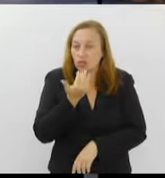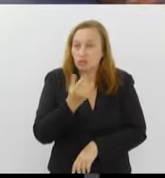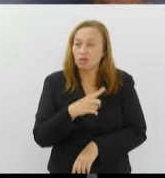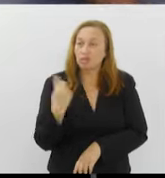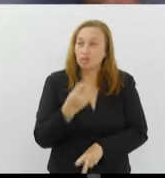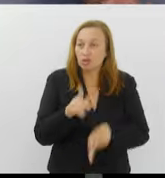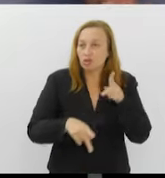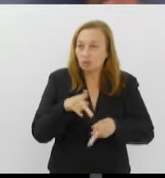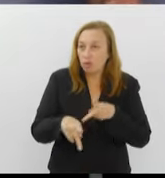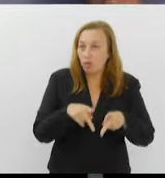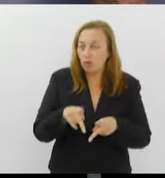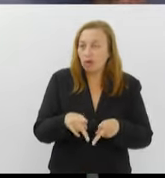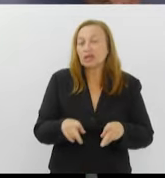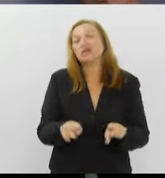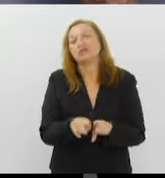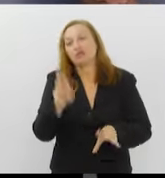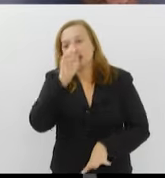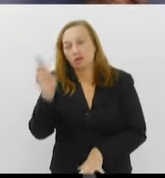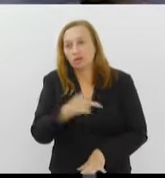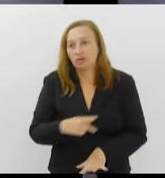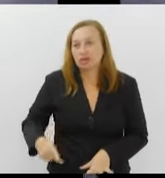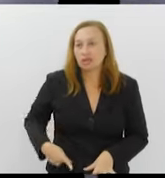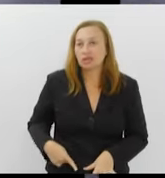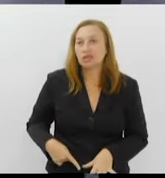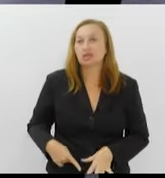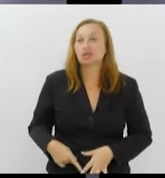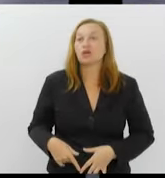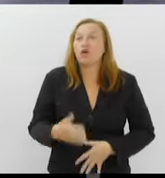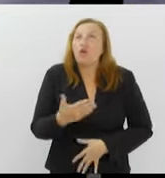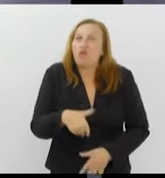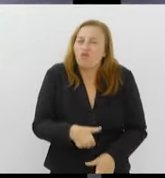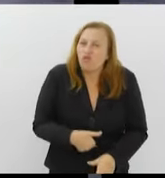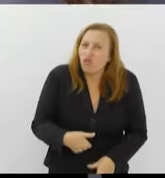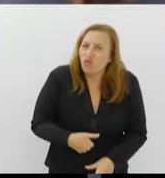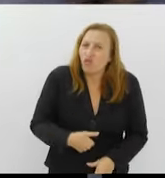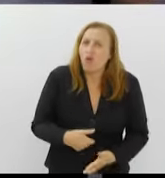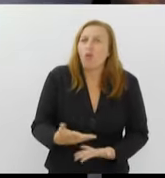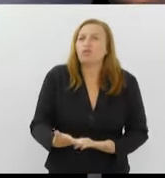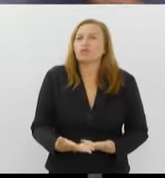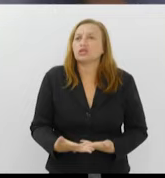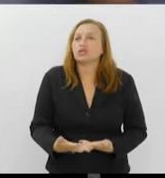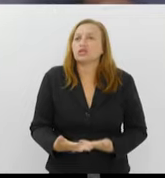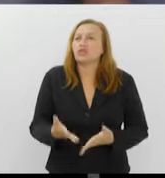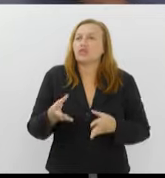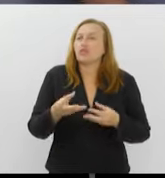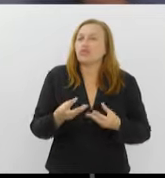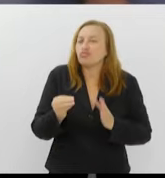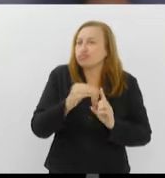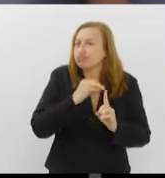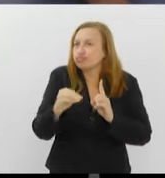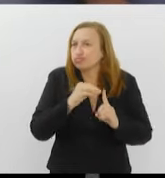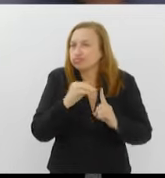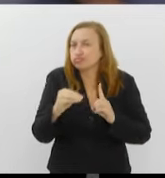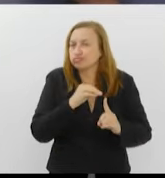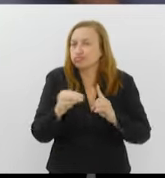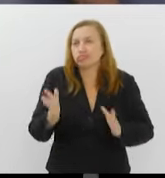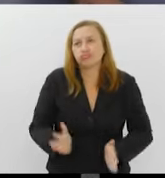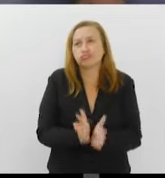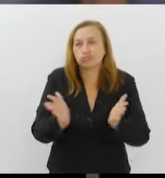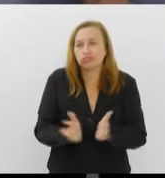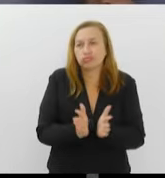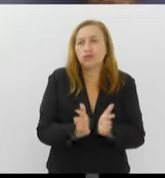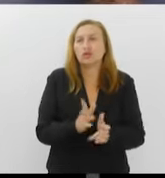população. E em meio, senhor presidente, a uma situação de fome, a uma situação de vulnerabilidade e miserabilidade da